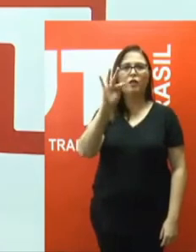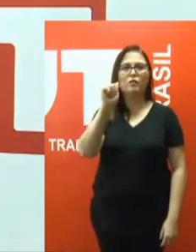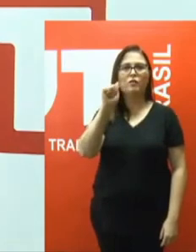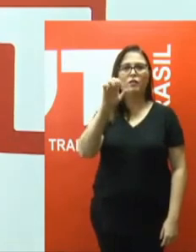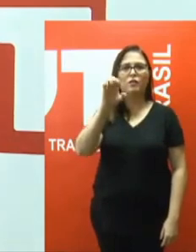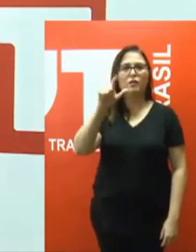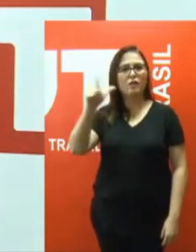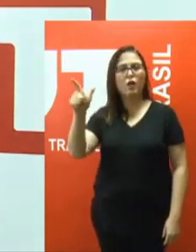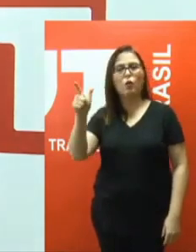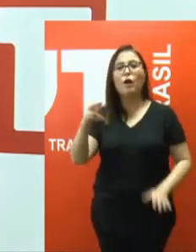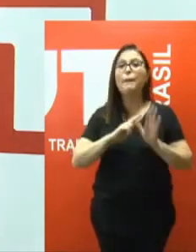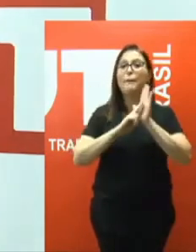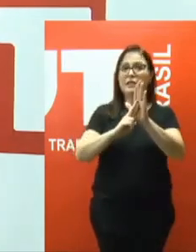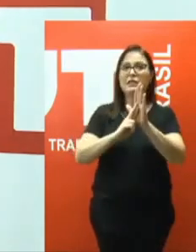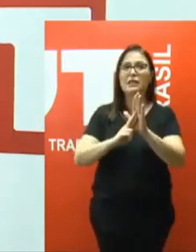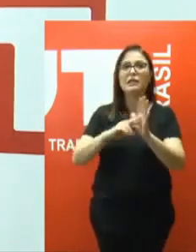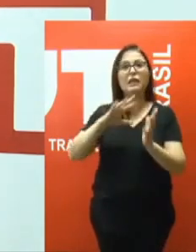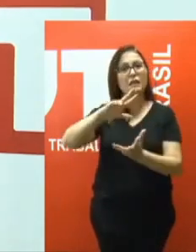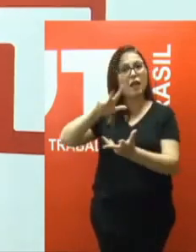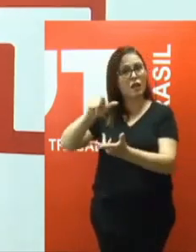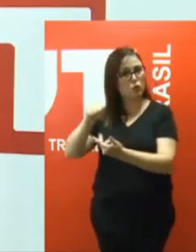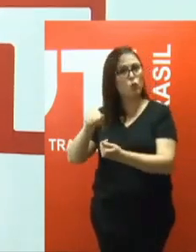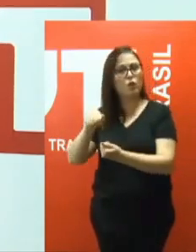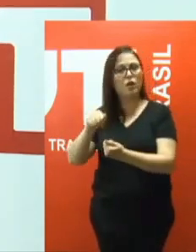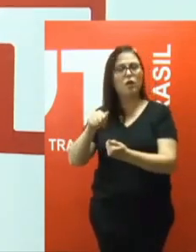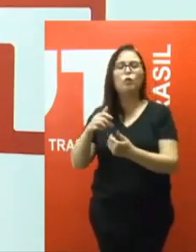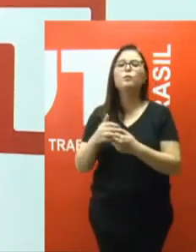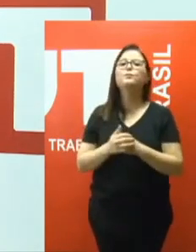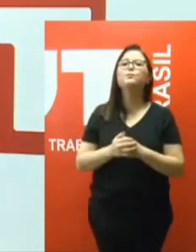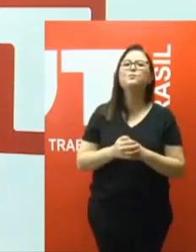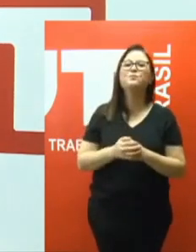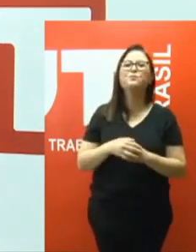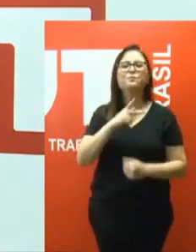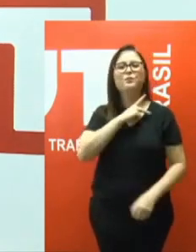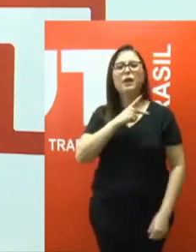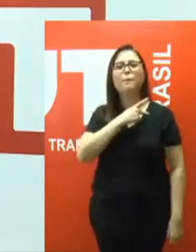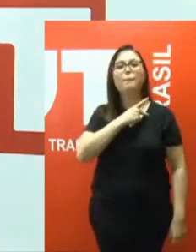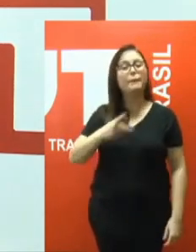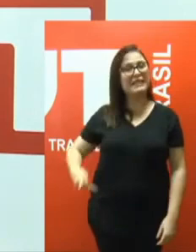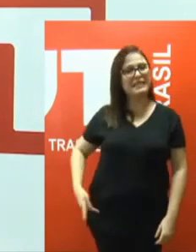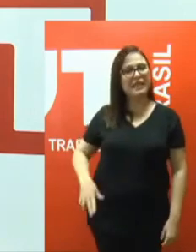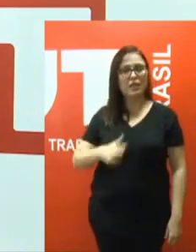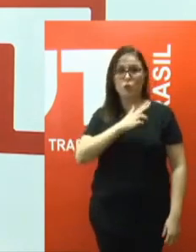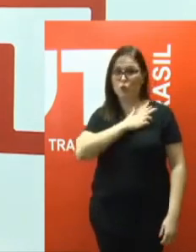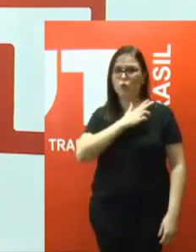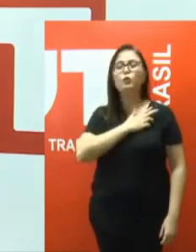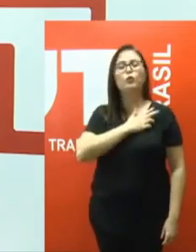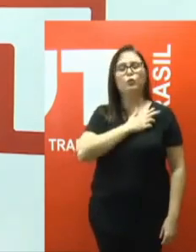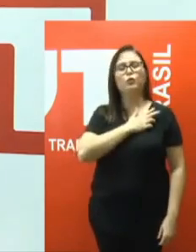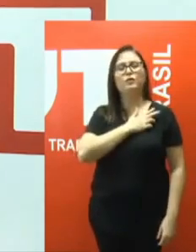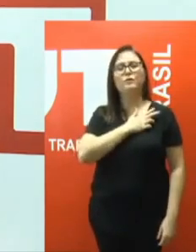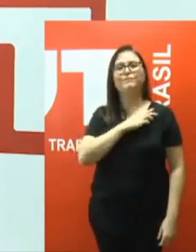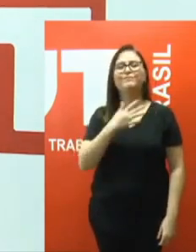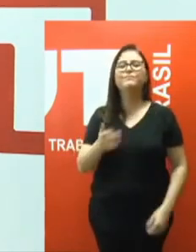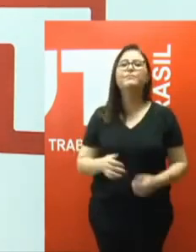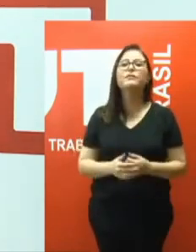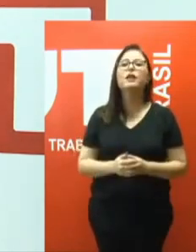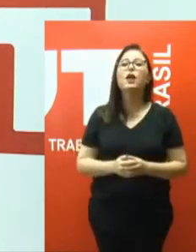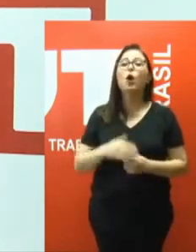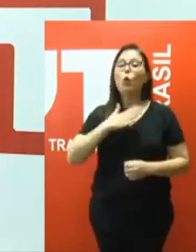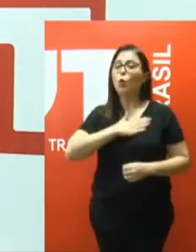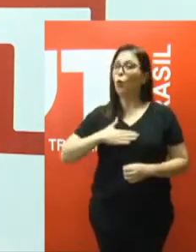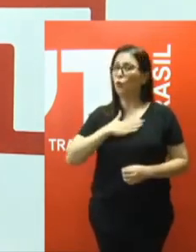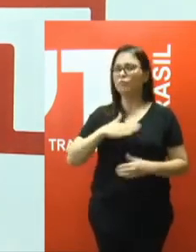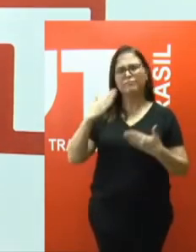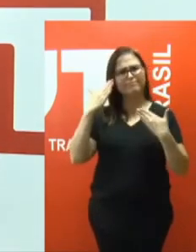Companheira Carmen, nossa secretária-geral. Querido presidente Lula. E eu queria, assim, agradecer muito ao senhor,